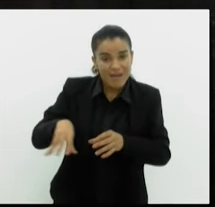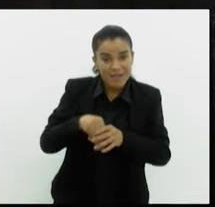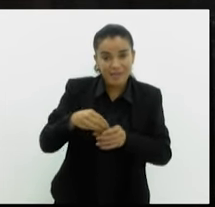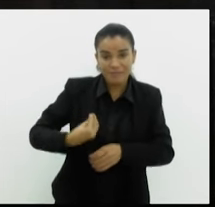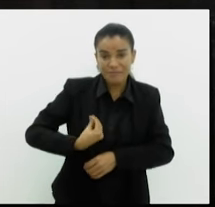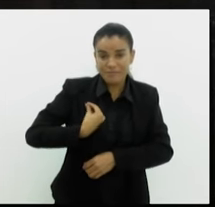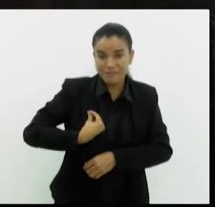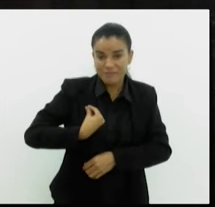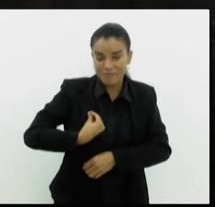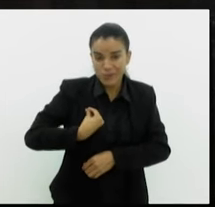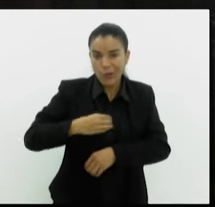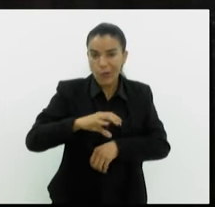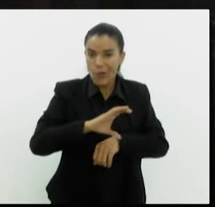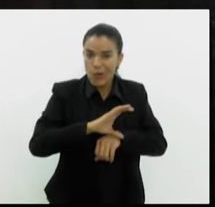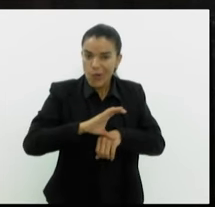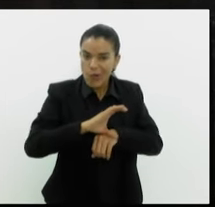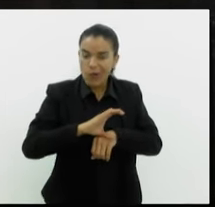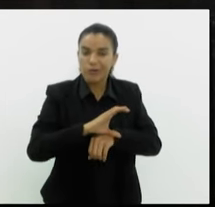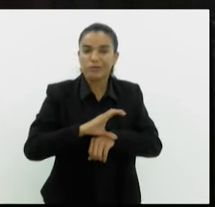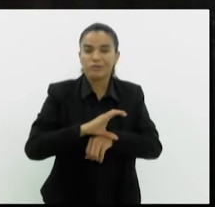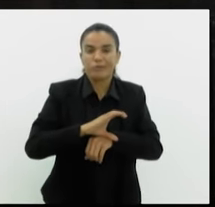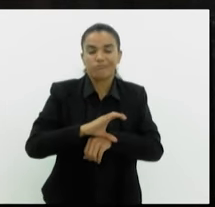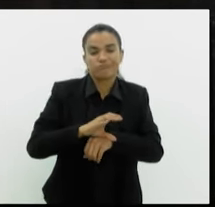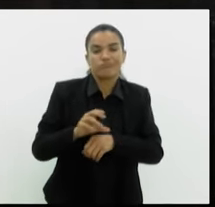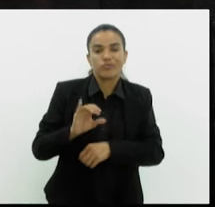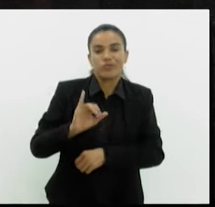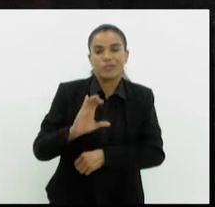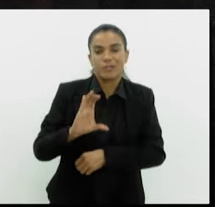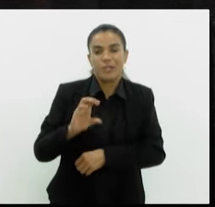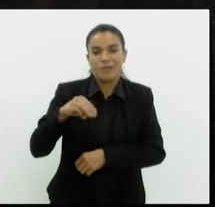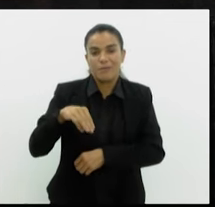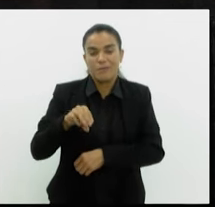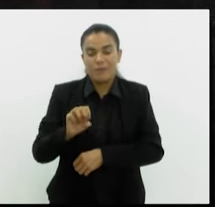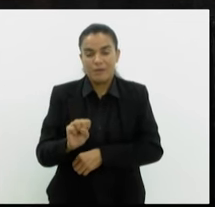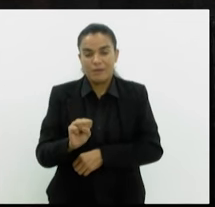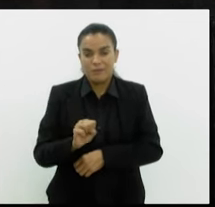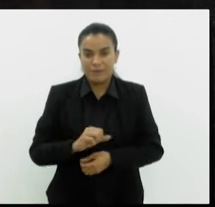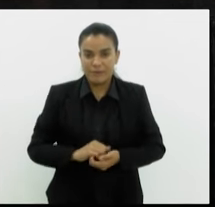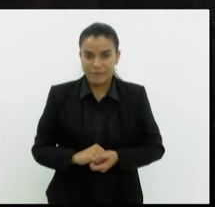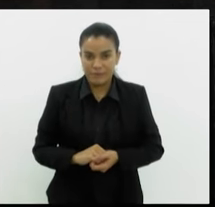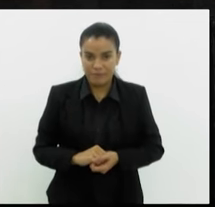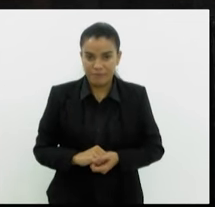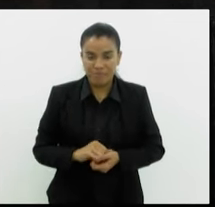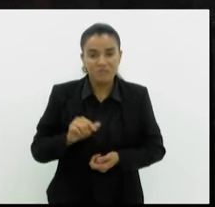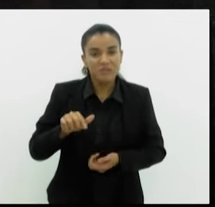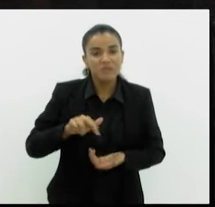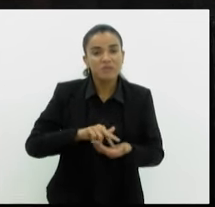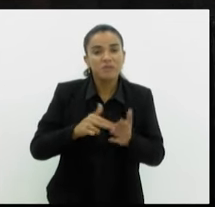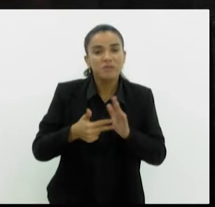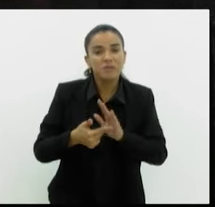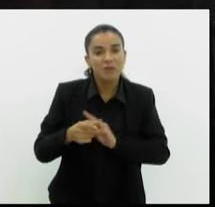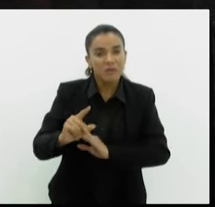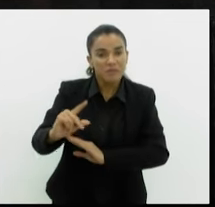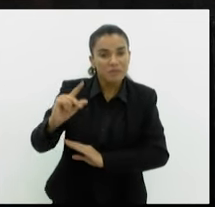constitucional do ICMS. E nada disso foi feito à